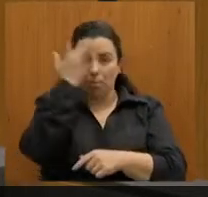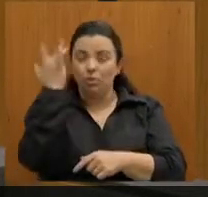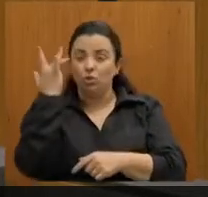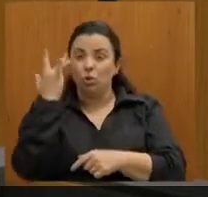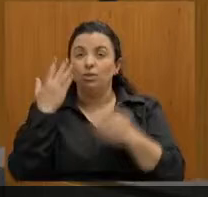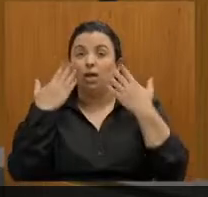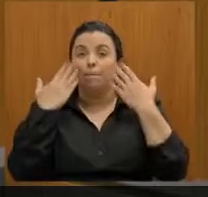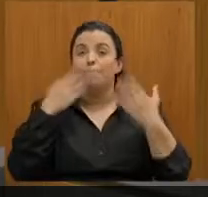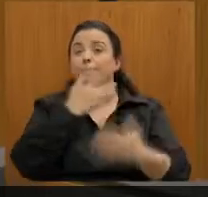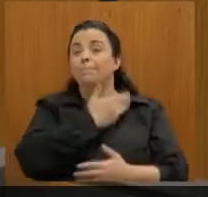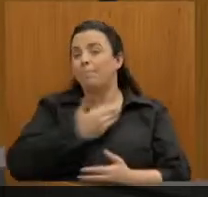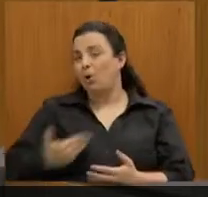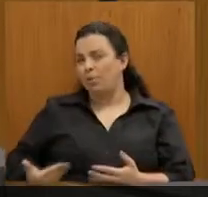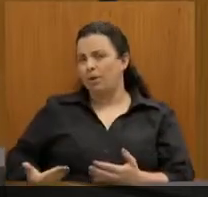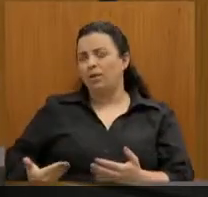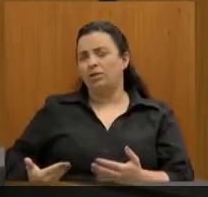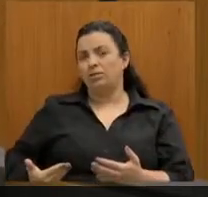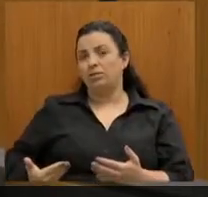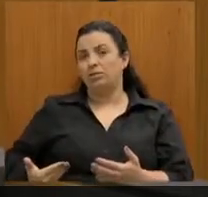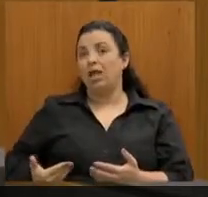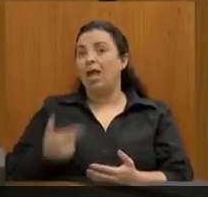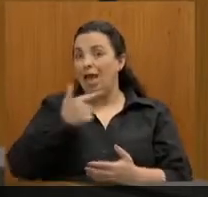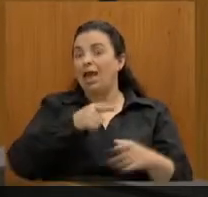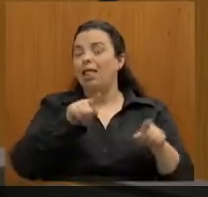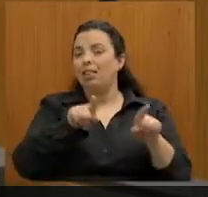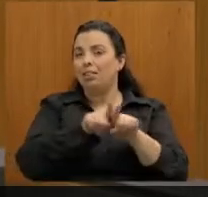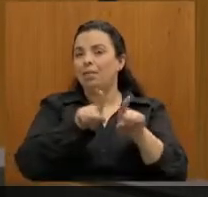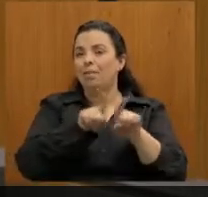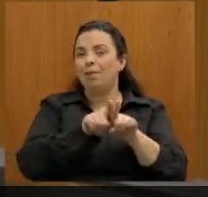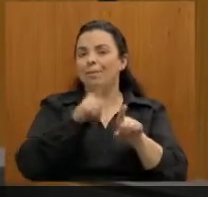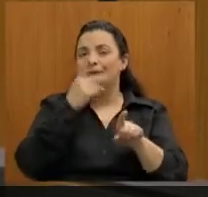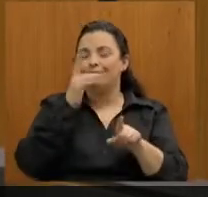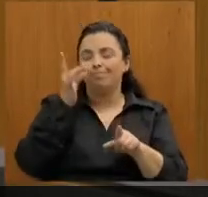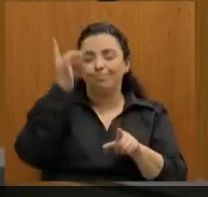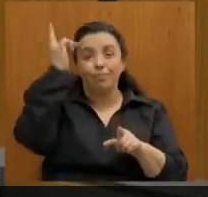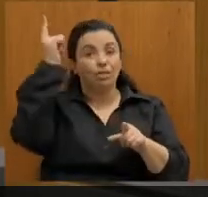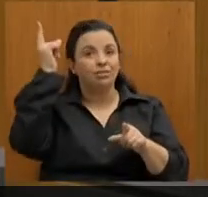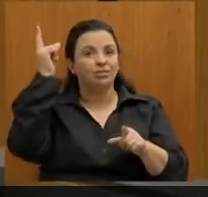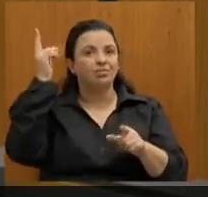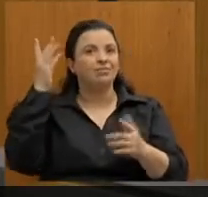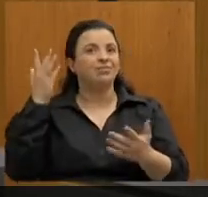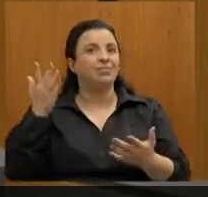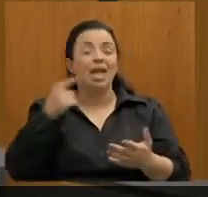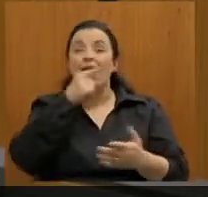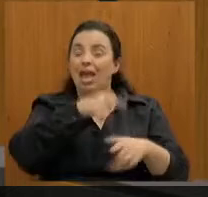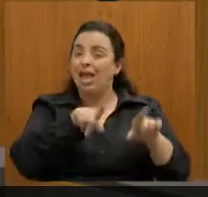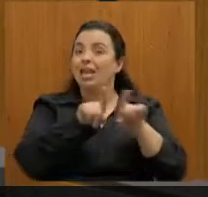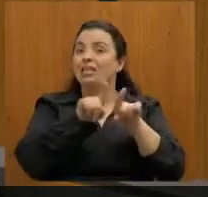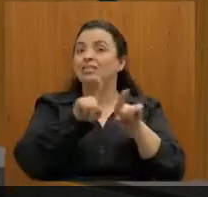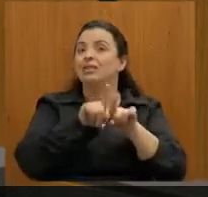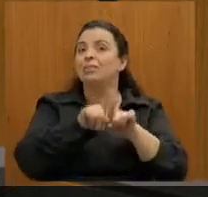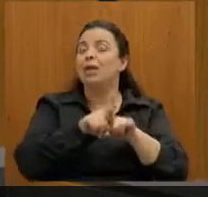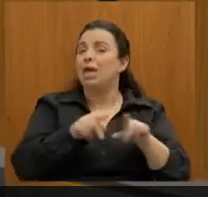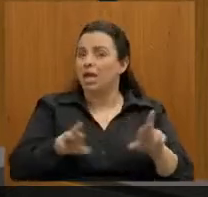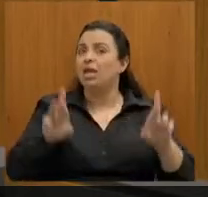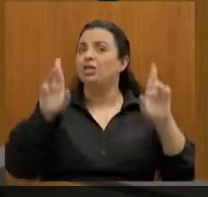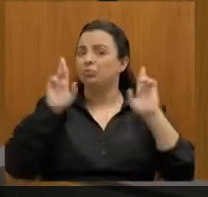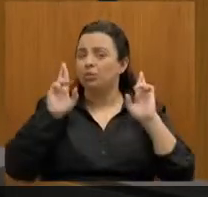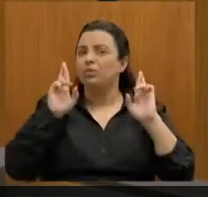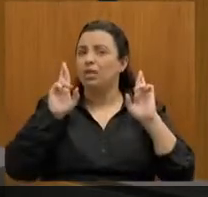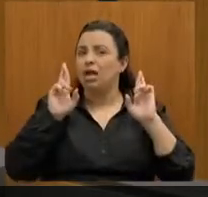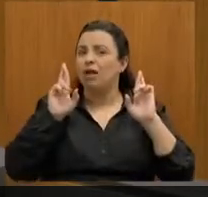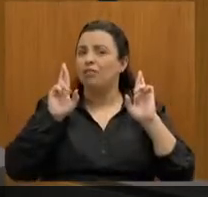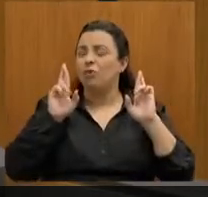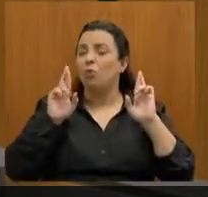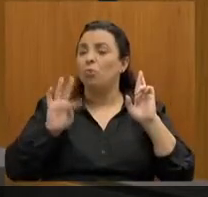elas também puxa o gatilho elas também são responsáveis pelas mulheres que são mortas por serem mulheres